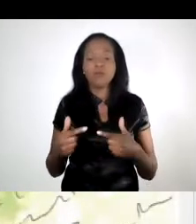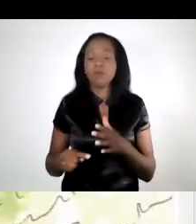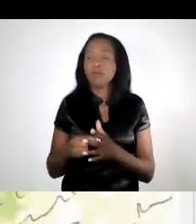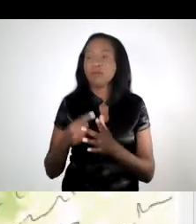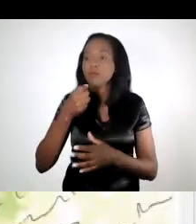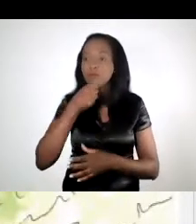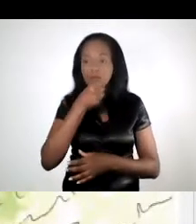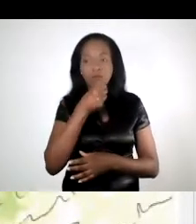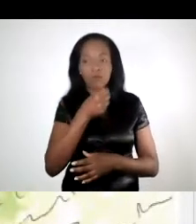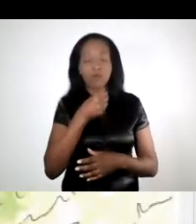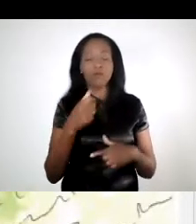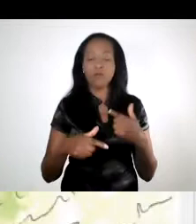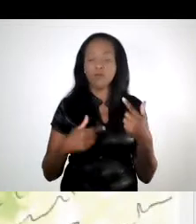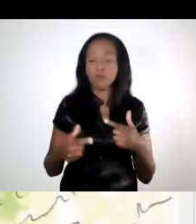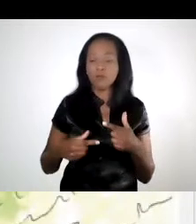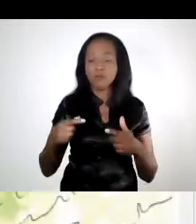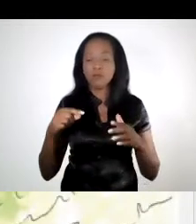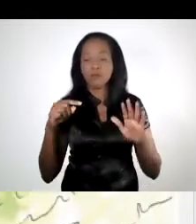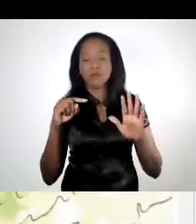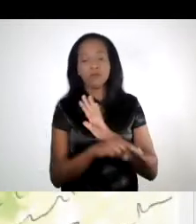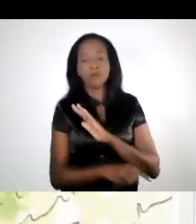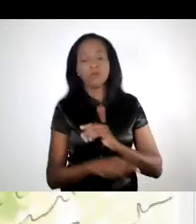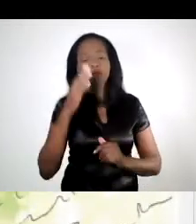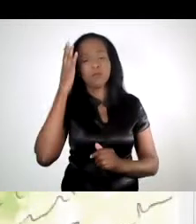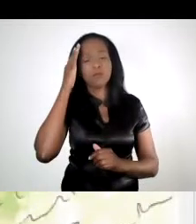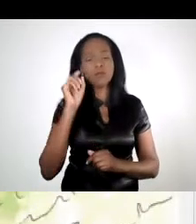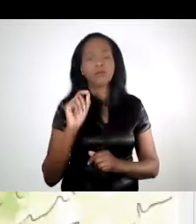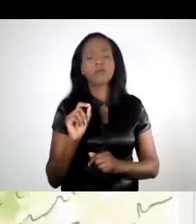de emprego, foi perguntando sobre o que sabia fazer.